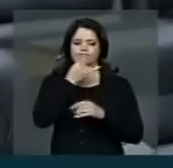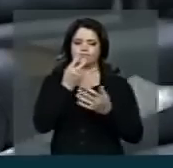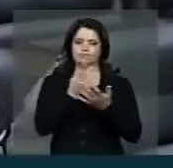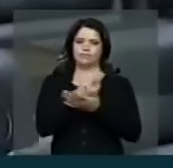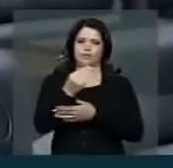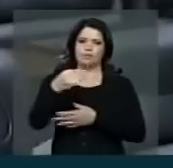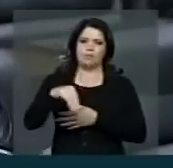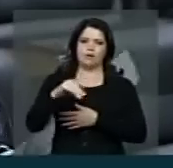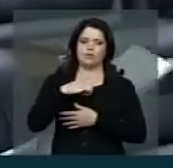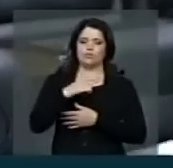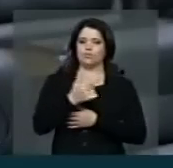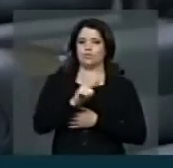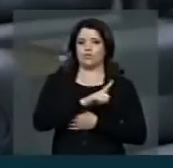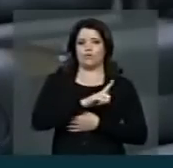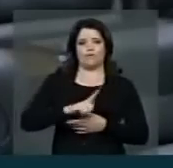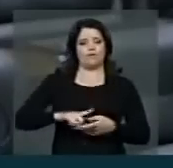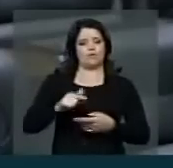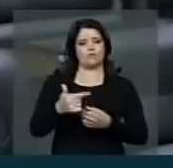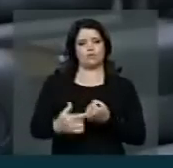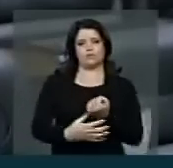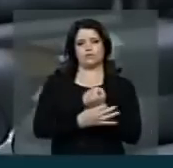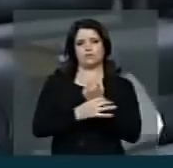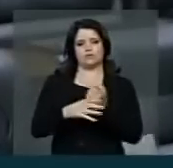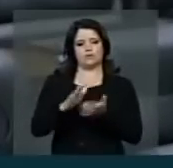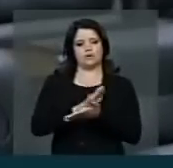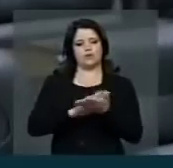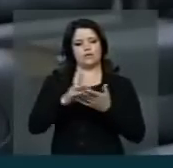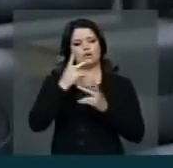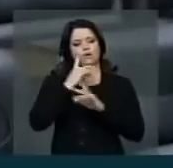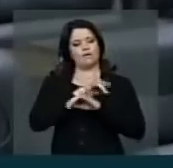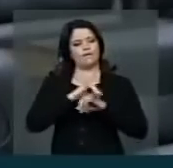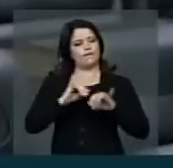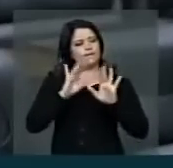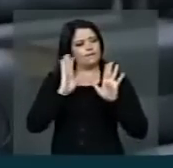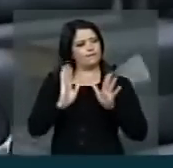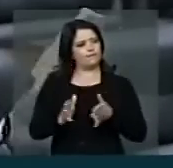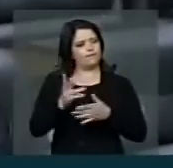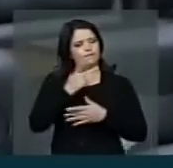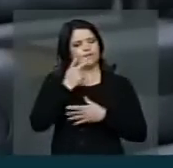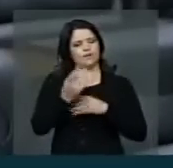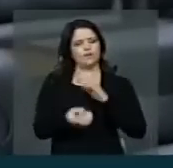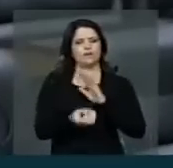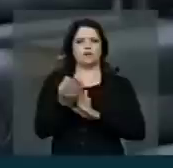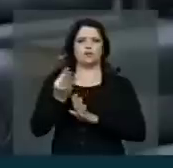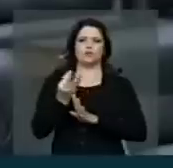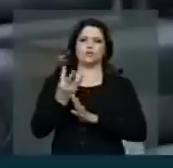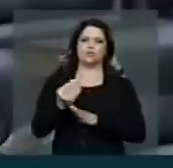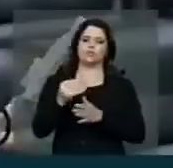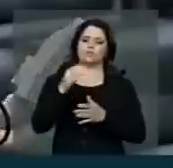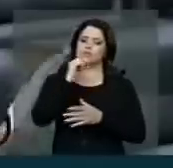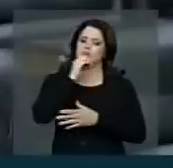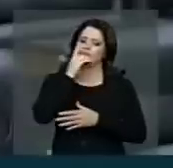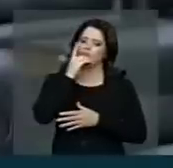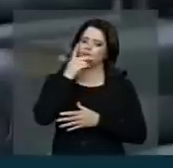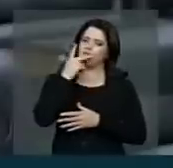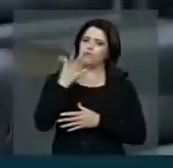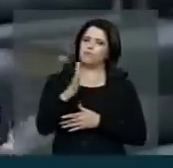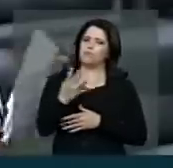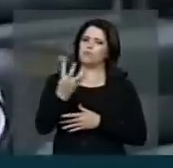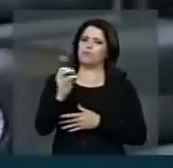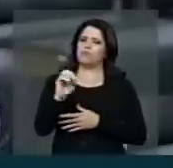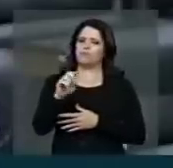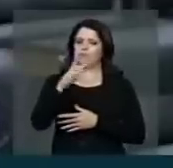Maranhão não tem governo e não tem segurança. Eu já falei aqui dessa tribuna que todos os finais de semana cerca de 40 pessoas